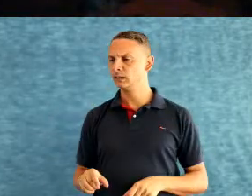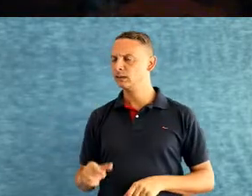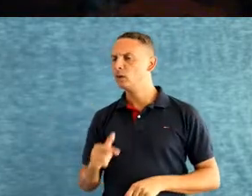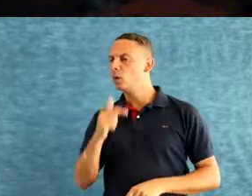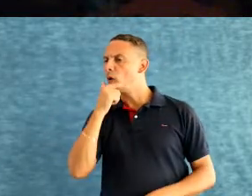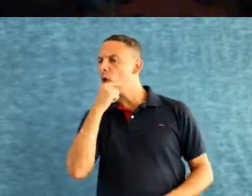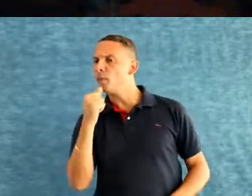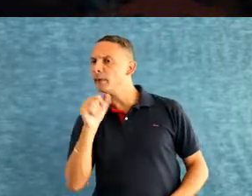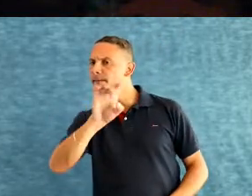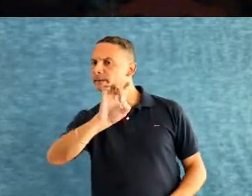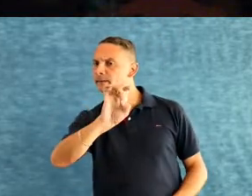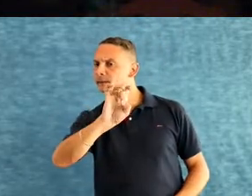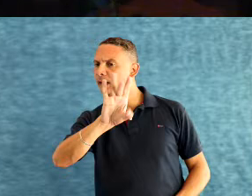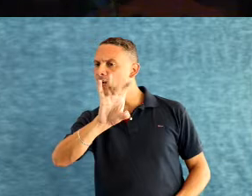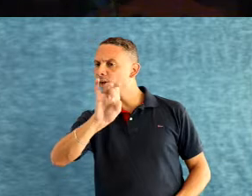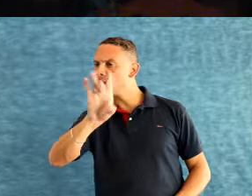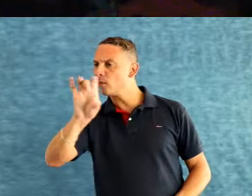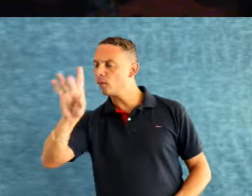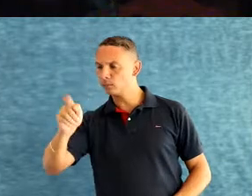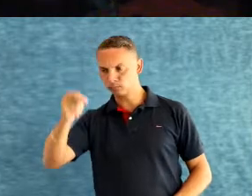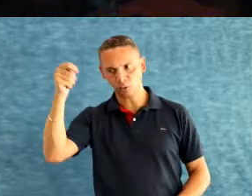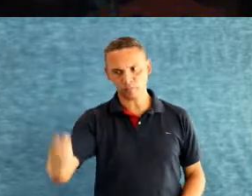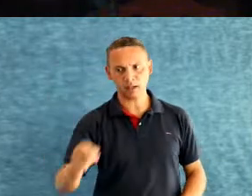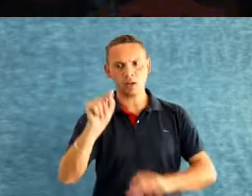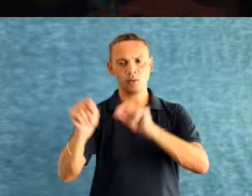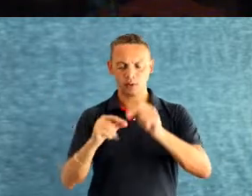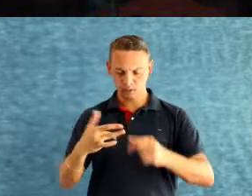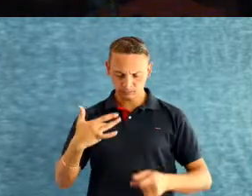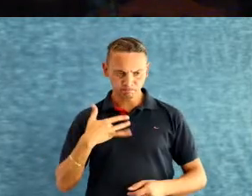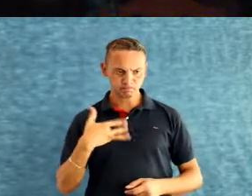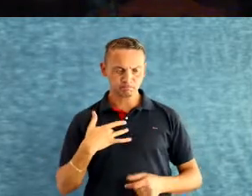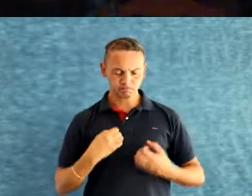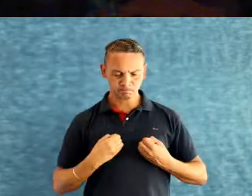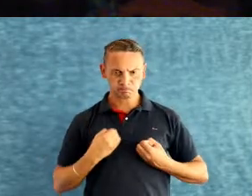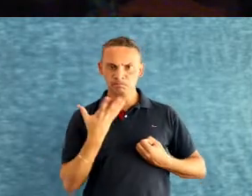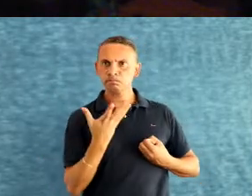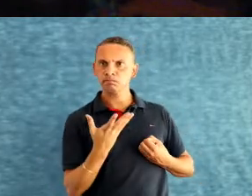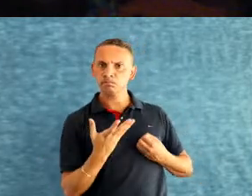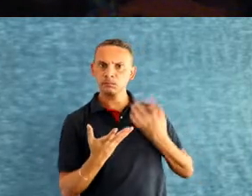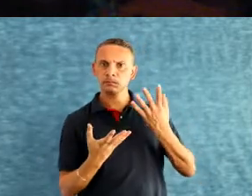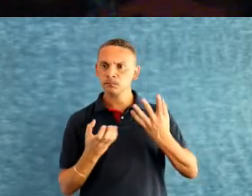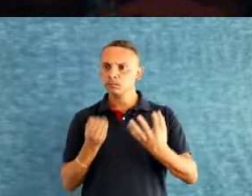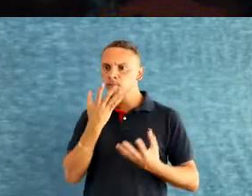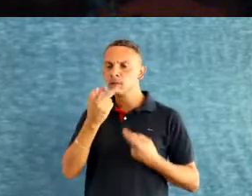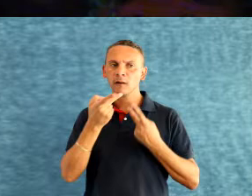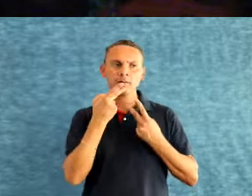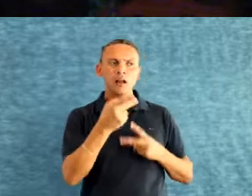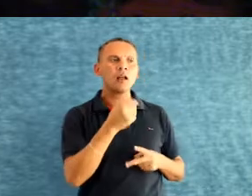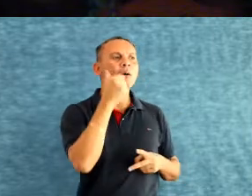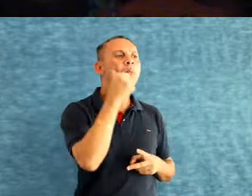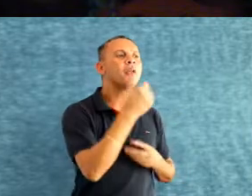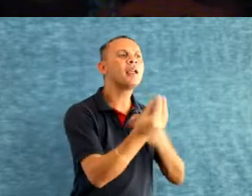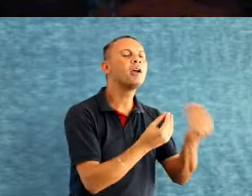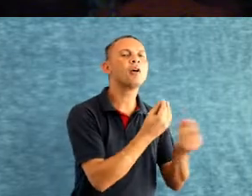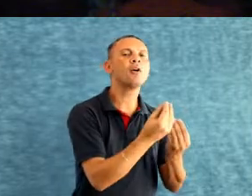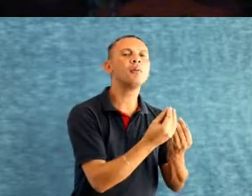a declarar o que sente a respeito do nosso sexo, encontraríamos todos de acordo em dizer que nós nascemos para seu